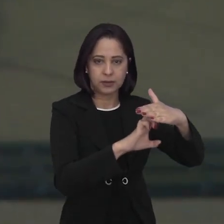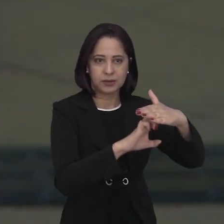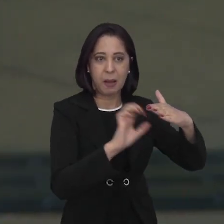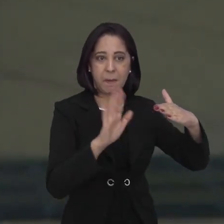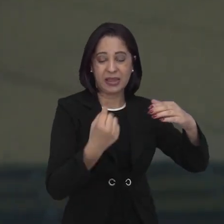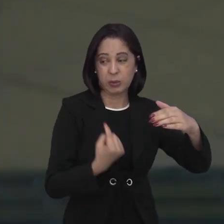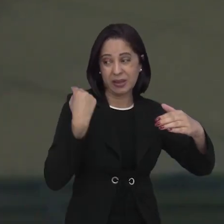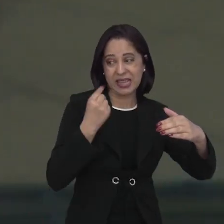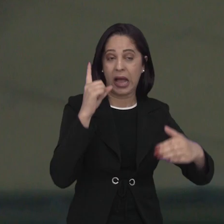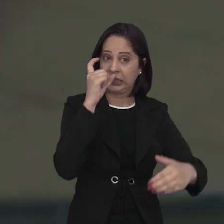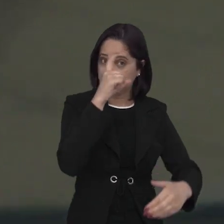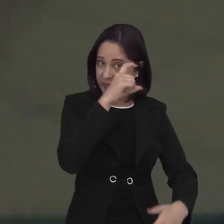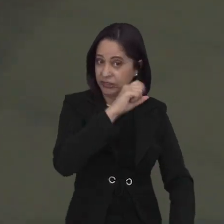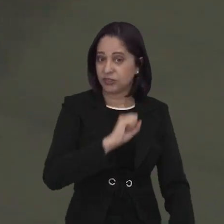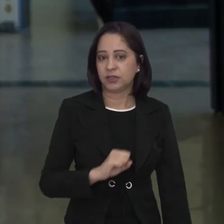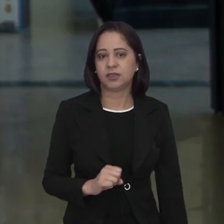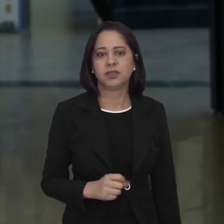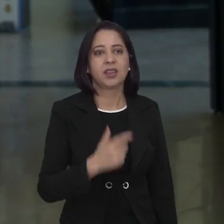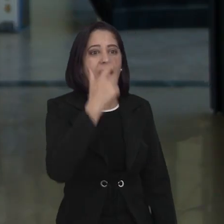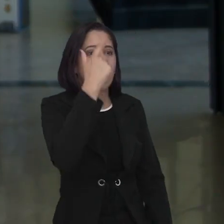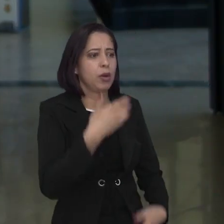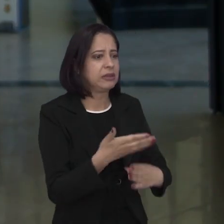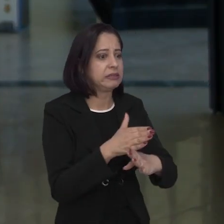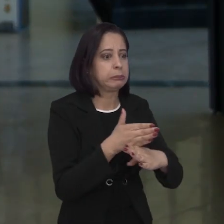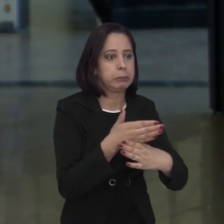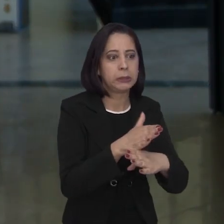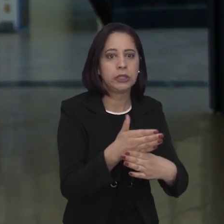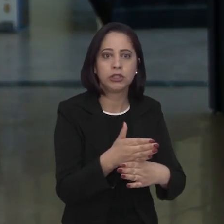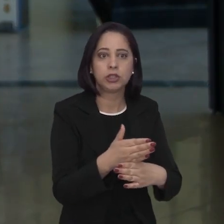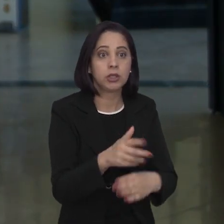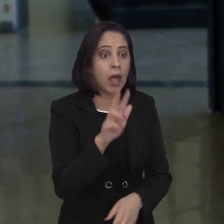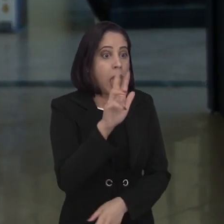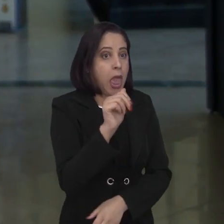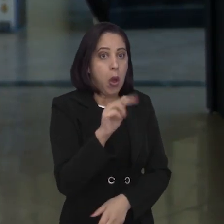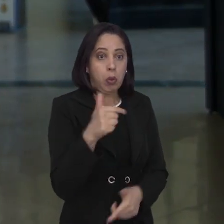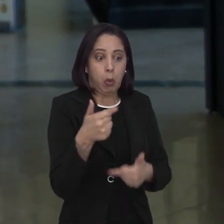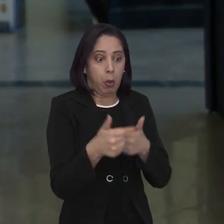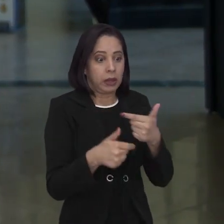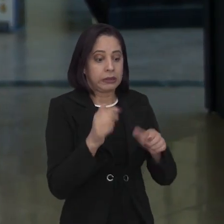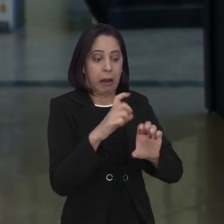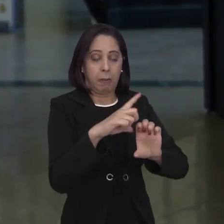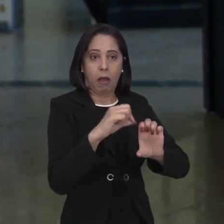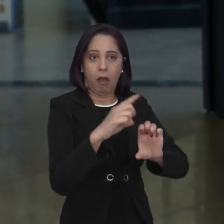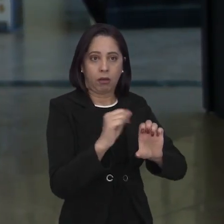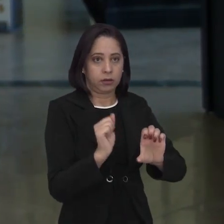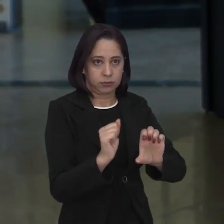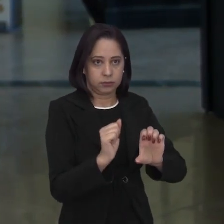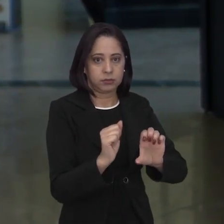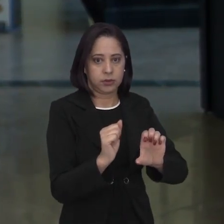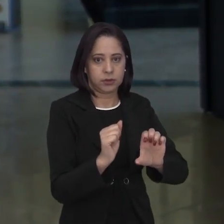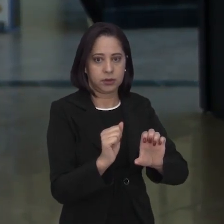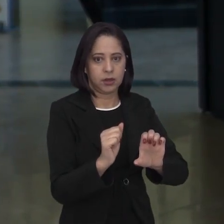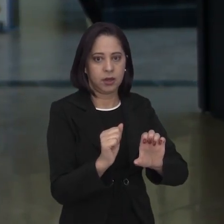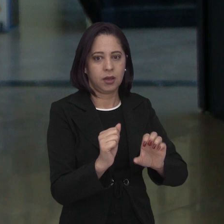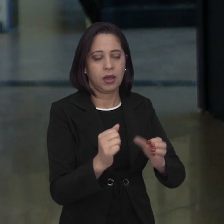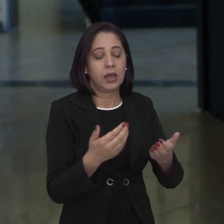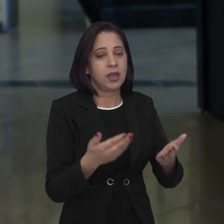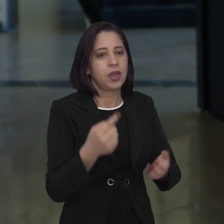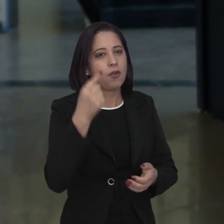passos foram desafiadores. Eu estava perdida, porque eu nunca tinha empreendido na minha vida. E aí traz até essa